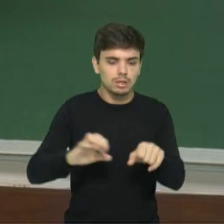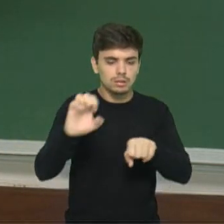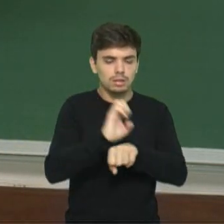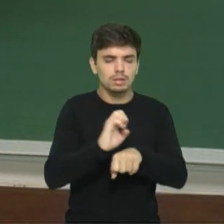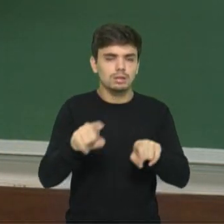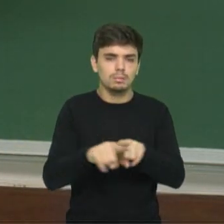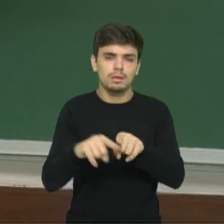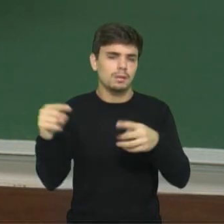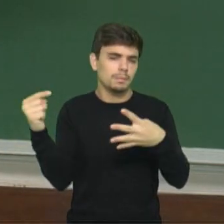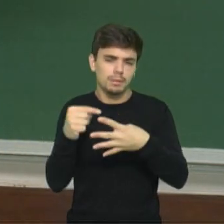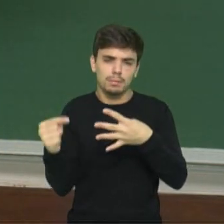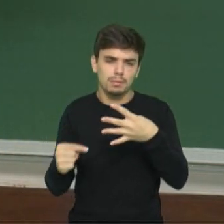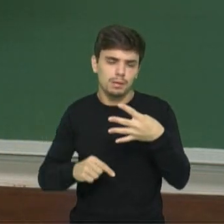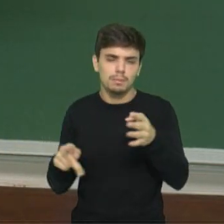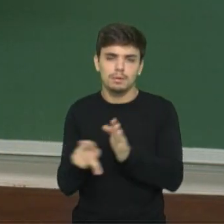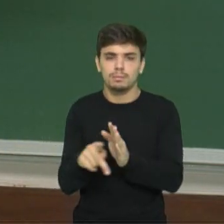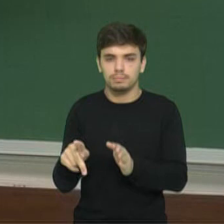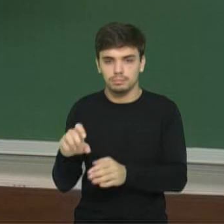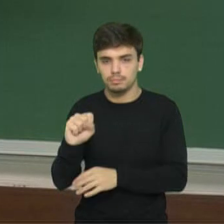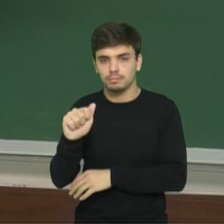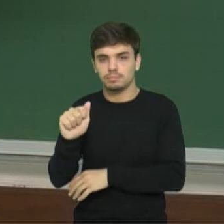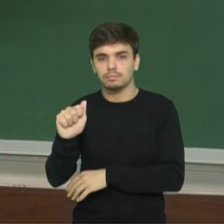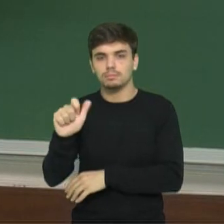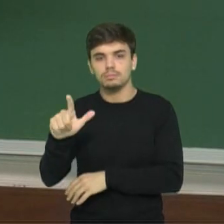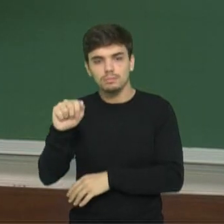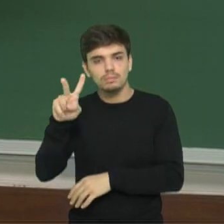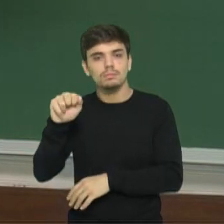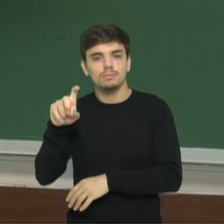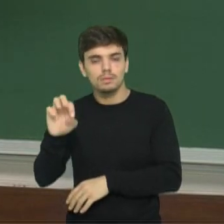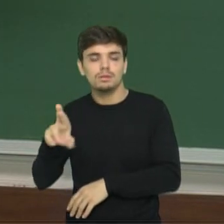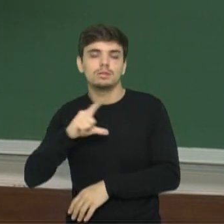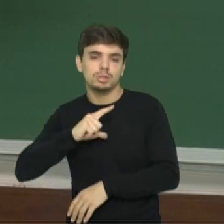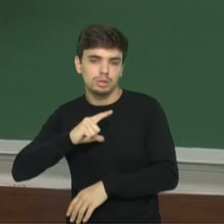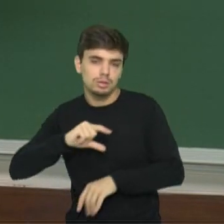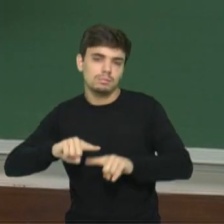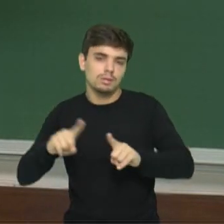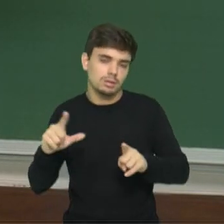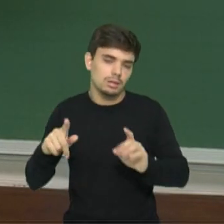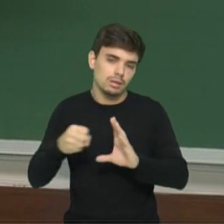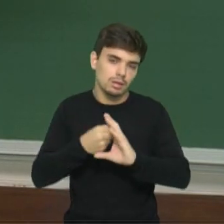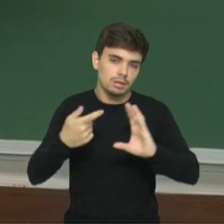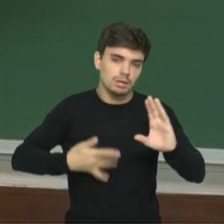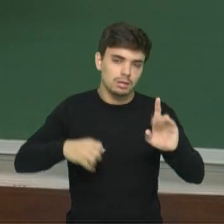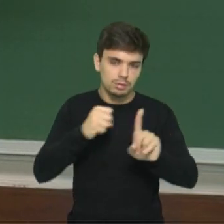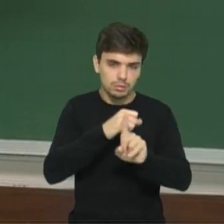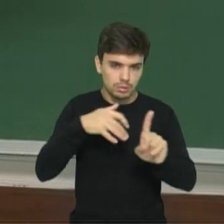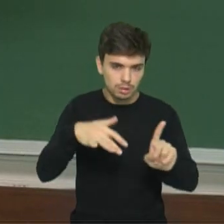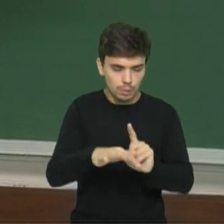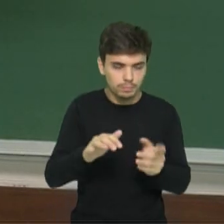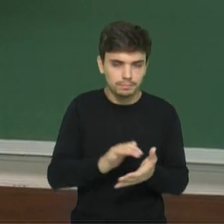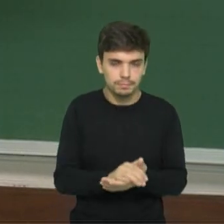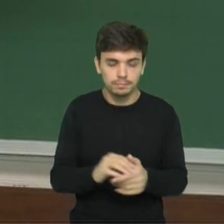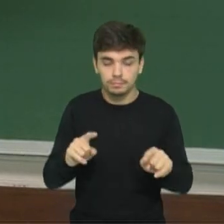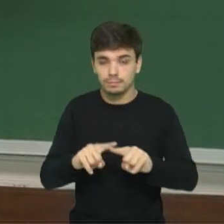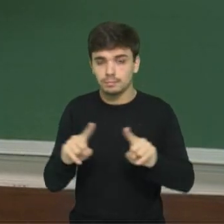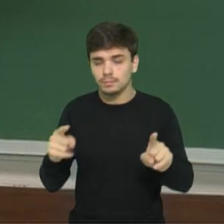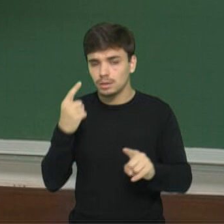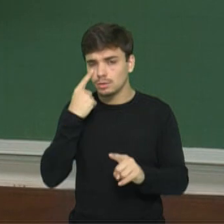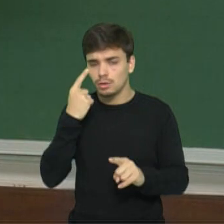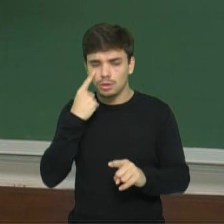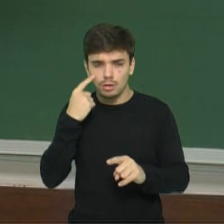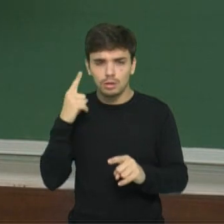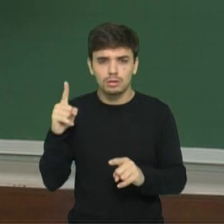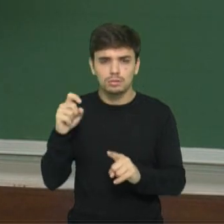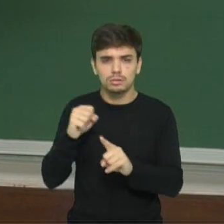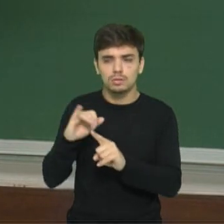outras medidas que o Salvador Allende havia tomado e que tinha esse caráter de ser socialista, né? Ainda no campo econômico, a ditadura chilena, assim